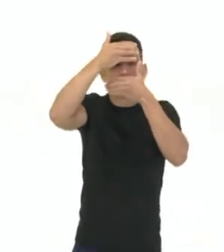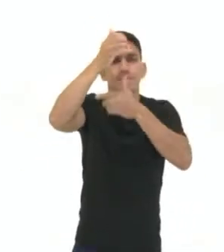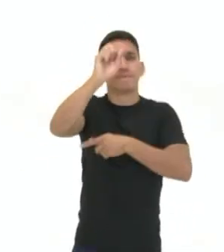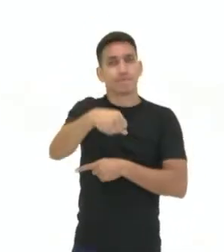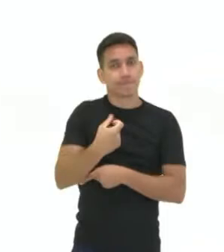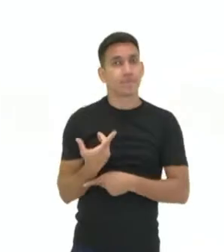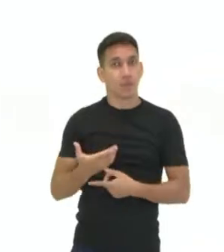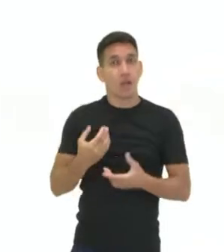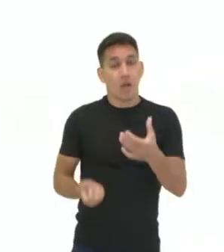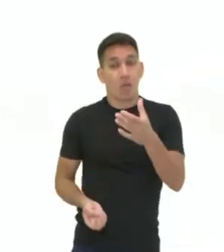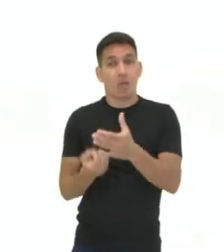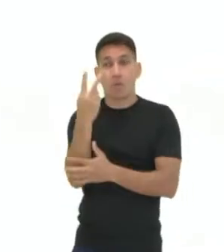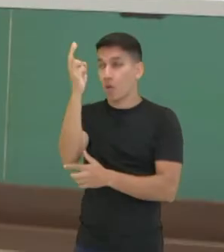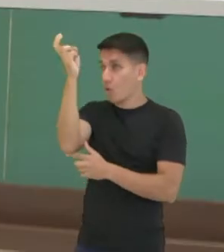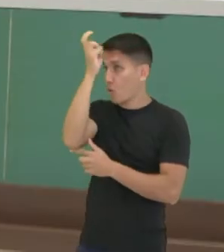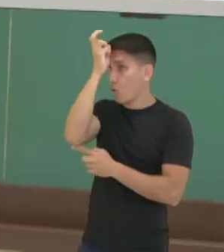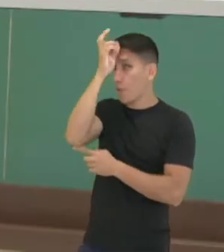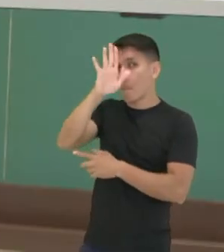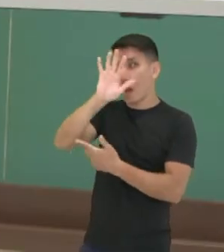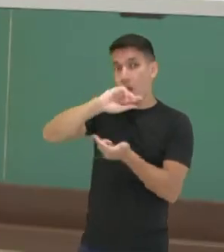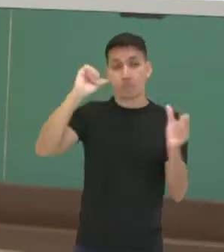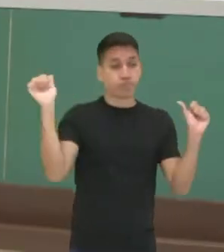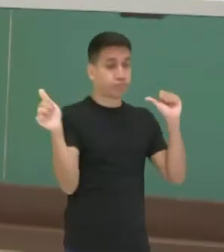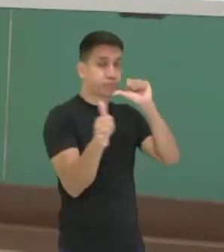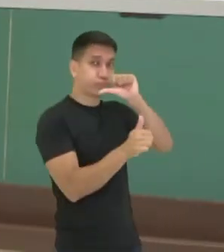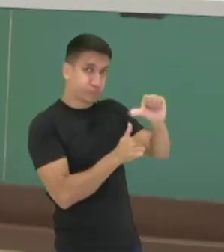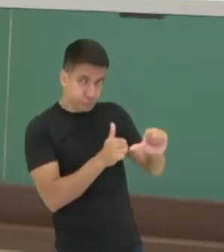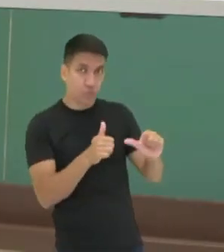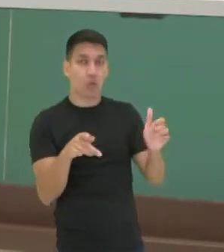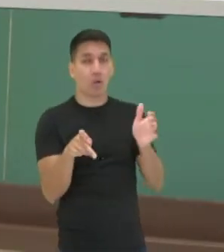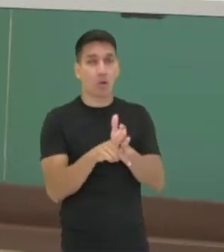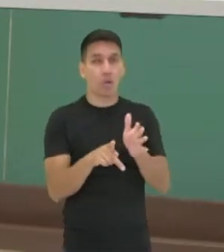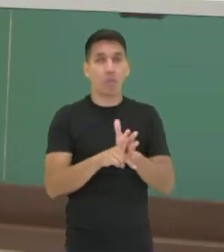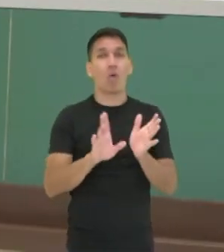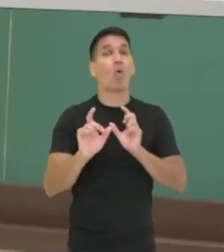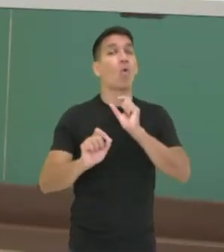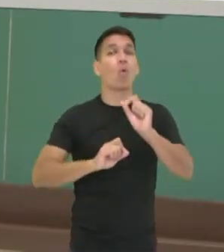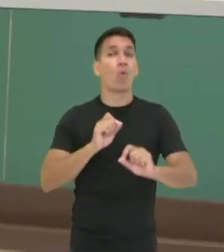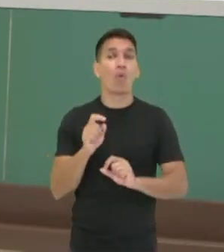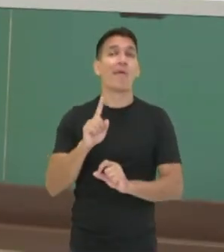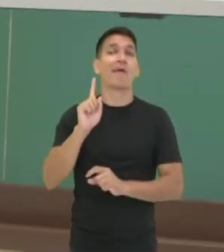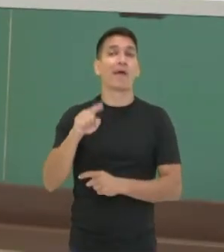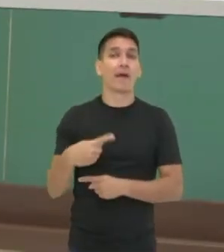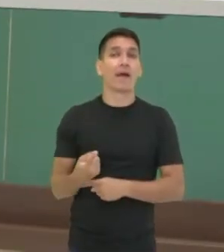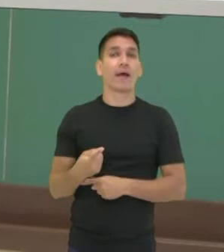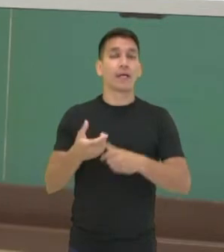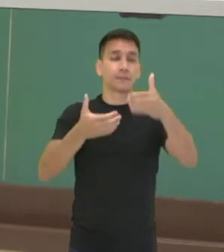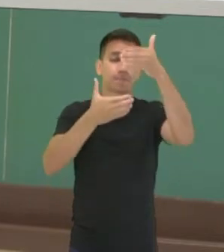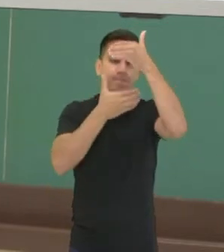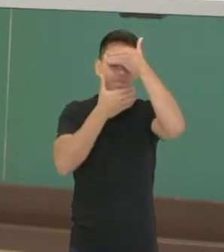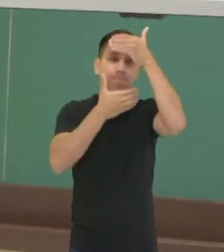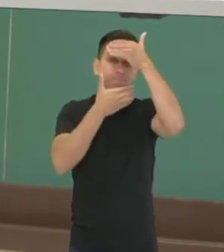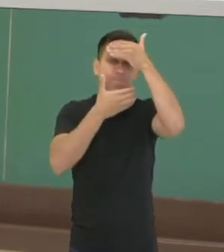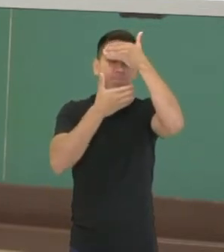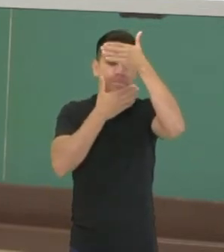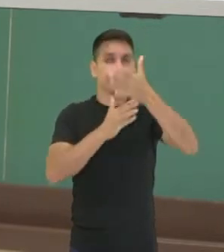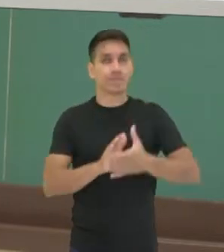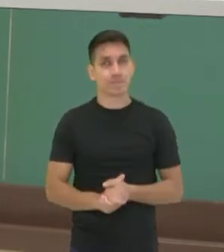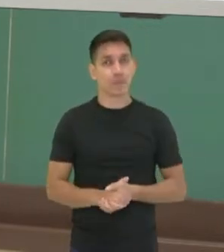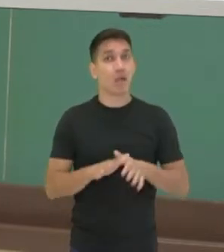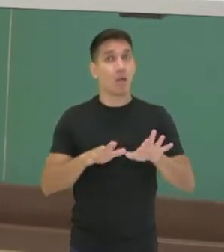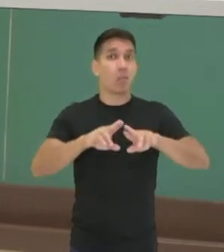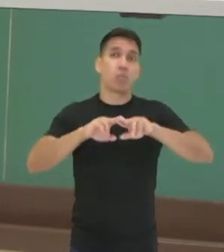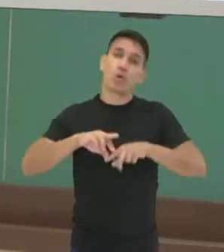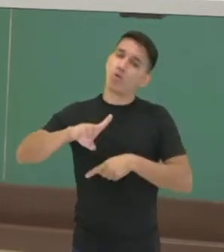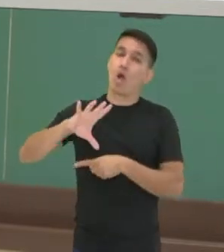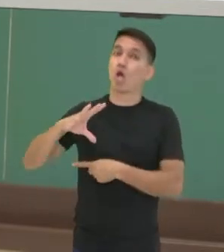de origem egípcia, mas convertidos ou revertidos, como os islâmicos dizem, ao islamismo. Então, nem todos